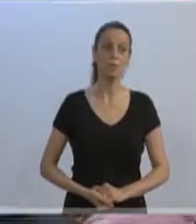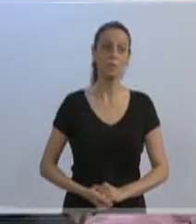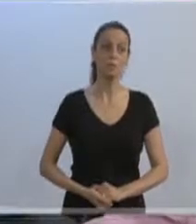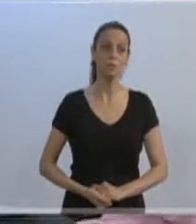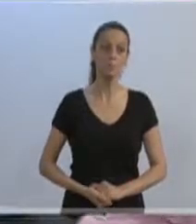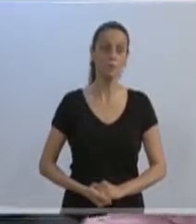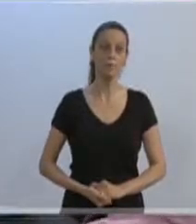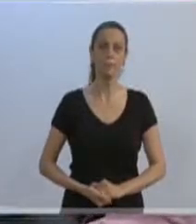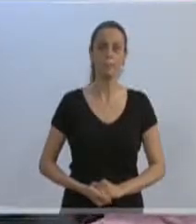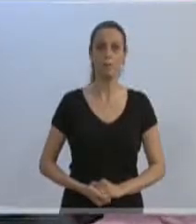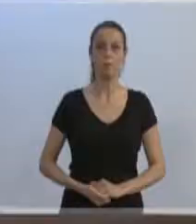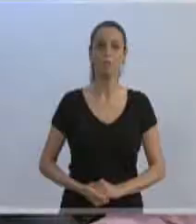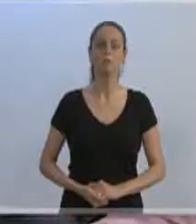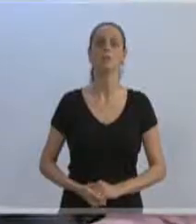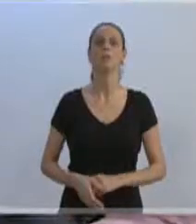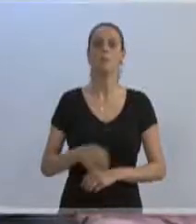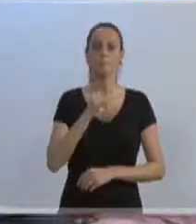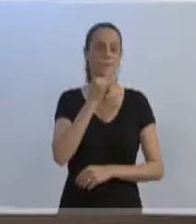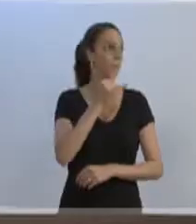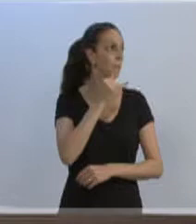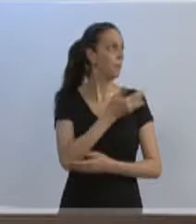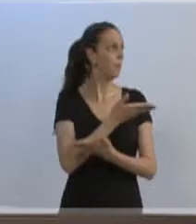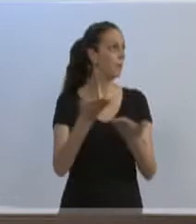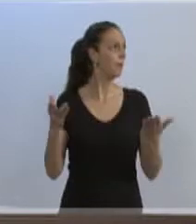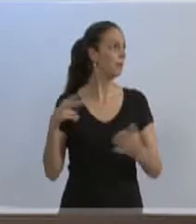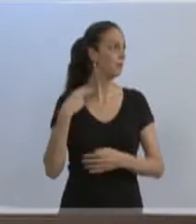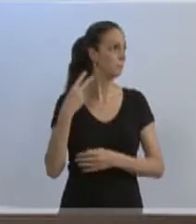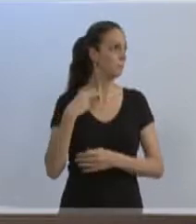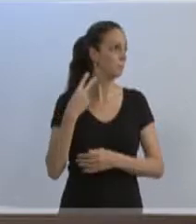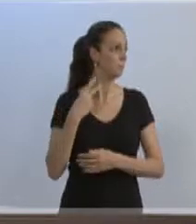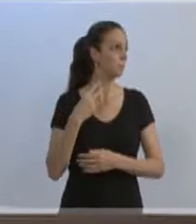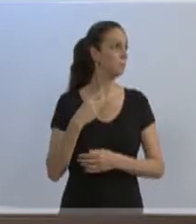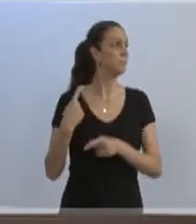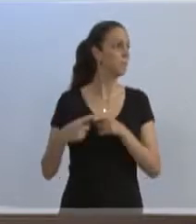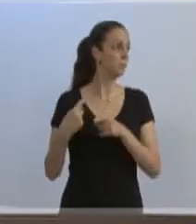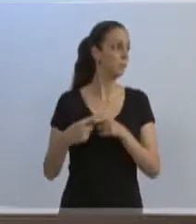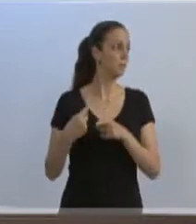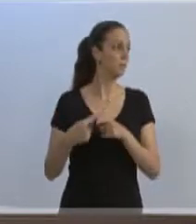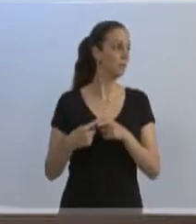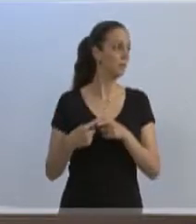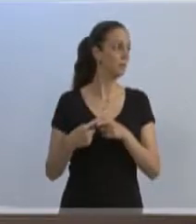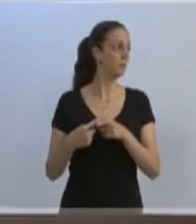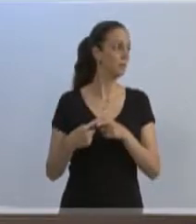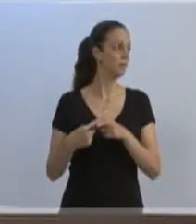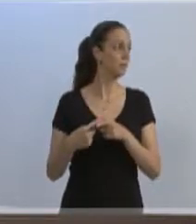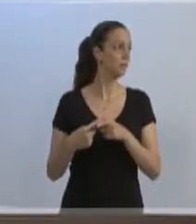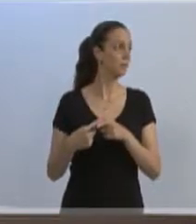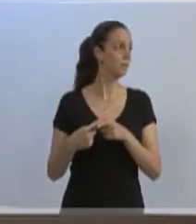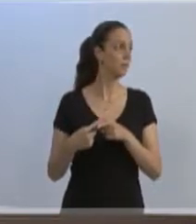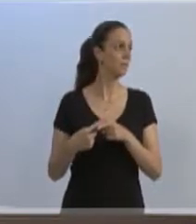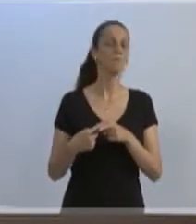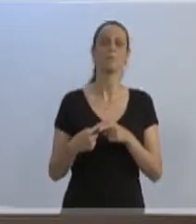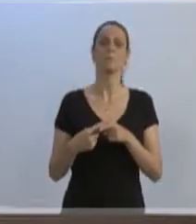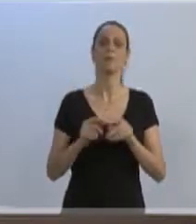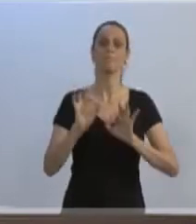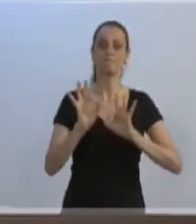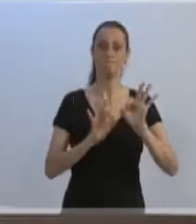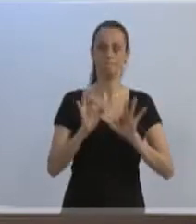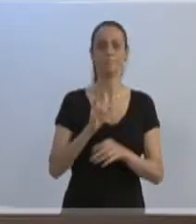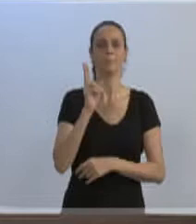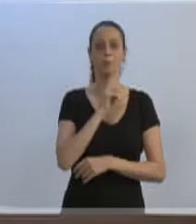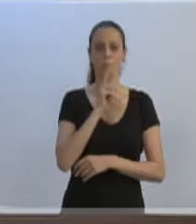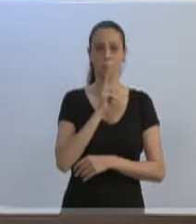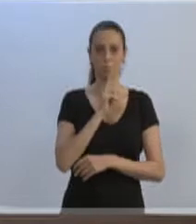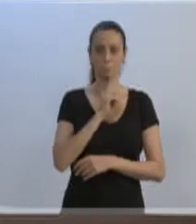da não concessão de vista aos senhores vereadores em virtude da tramitação em regime de urgência disse